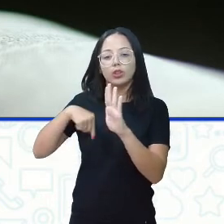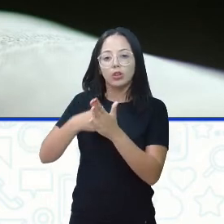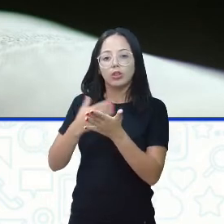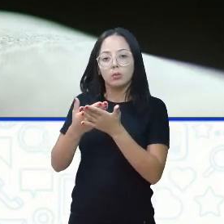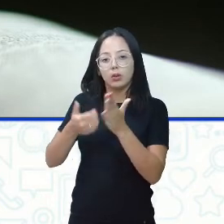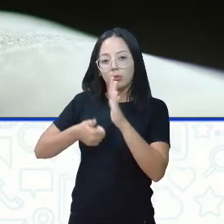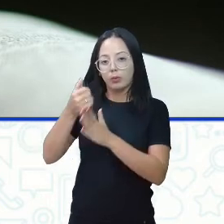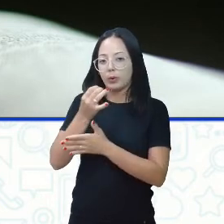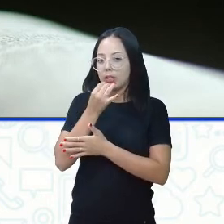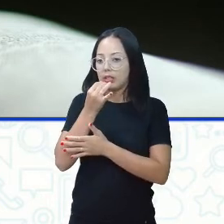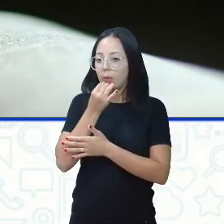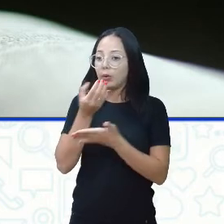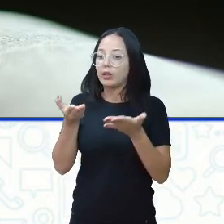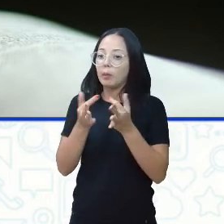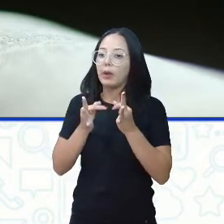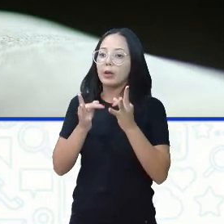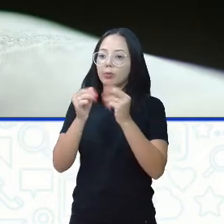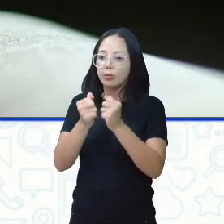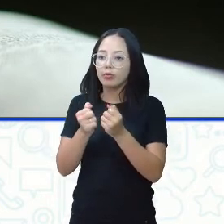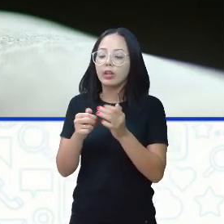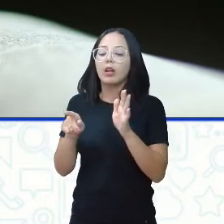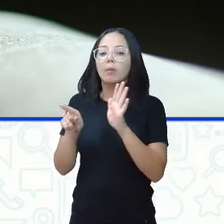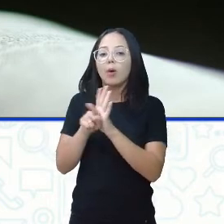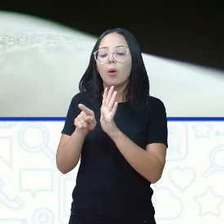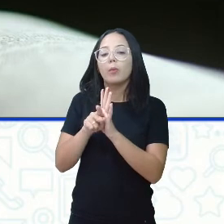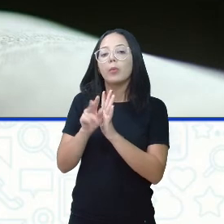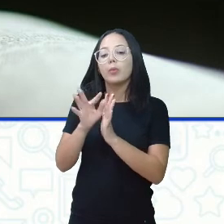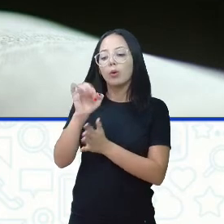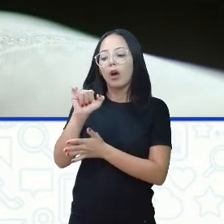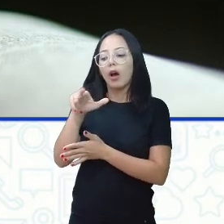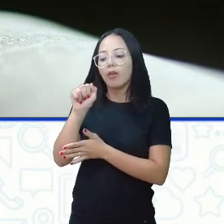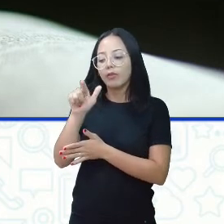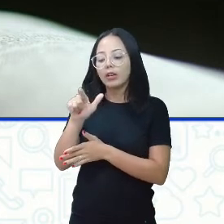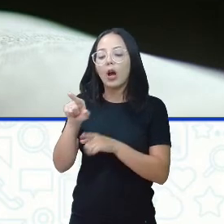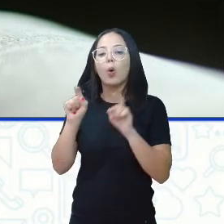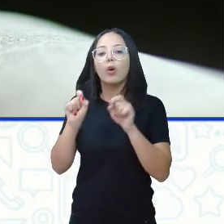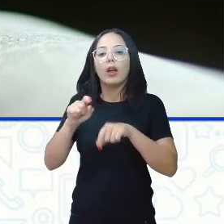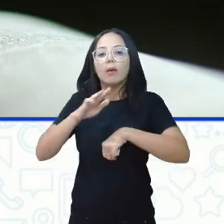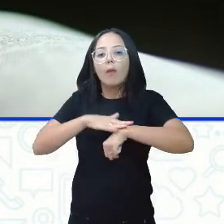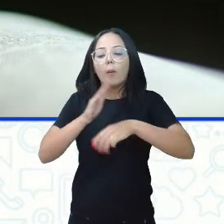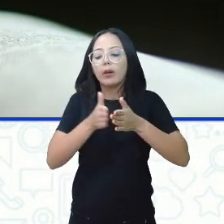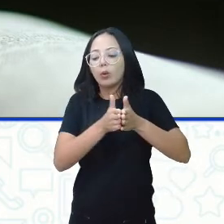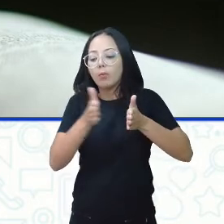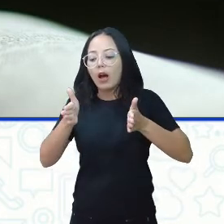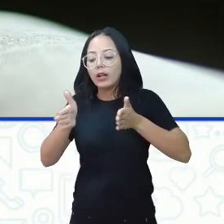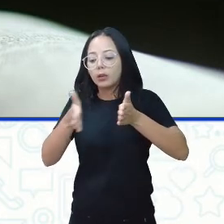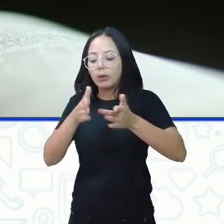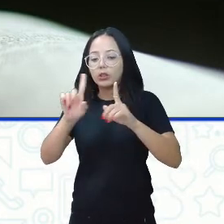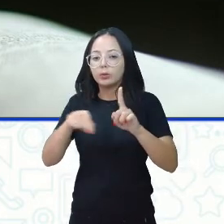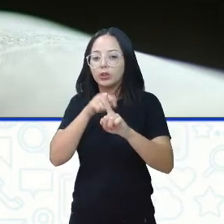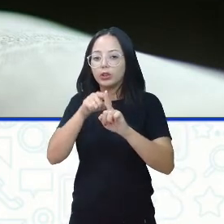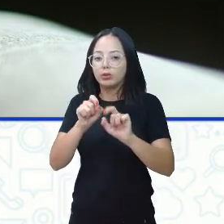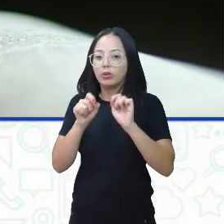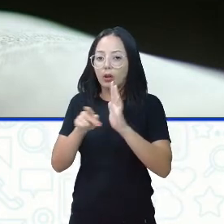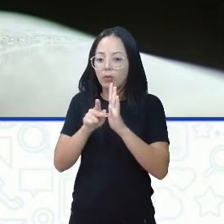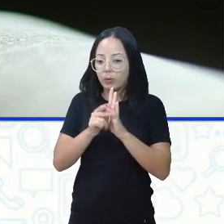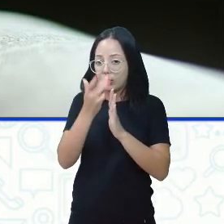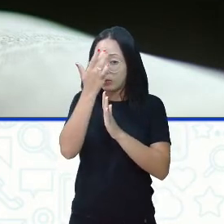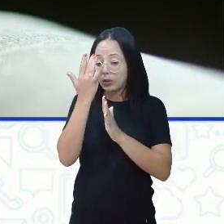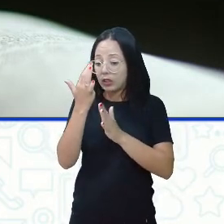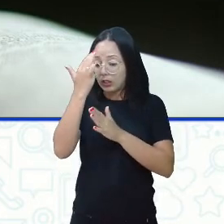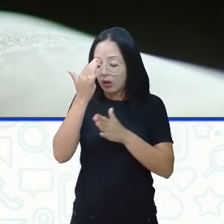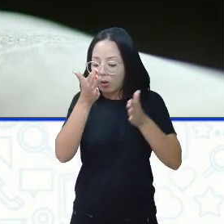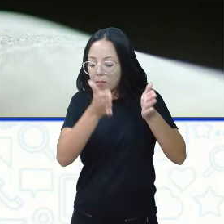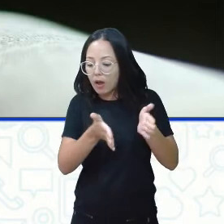exemplo. Por fim, o termo afinal indica uma relação de temporalidade. Seu objetivo é situar o leitor na